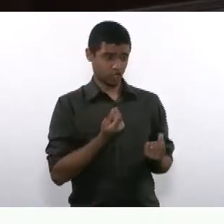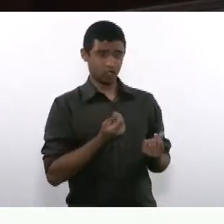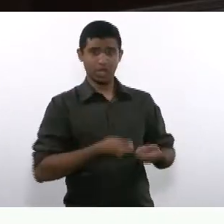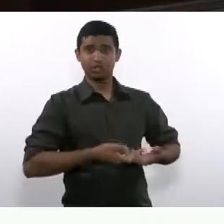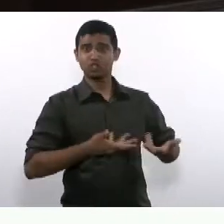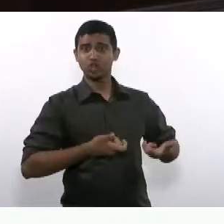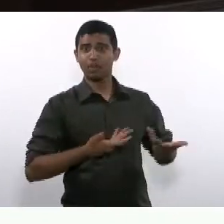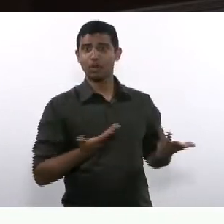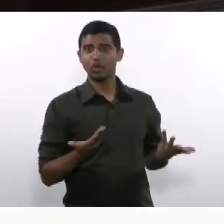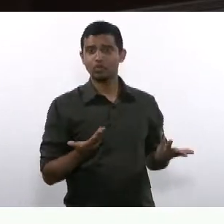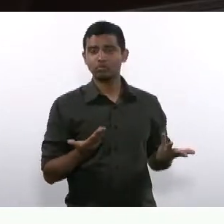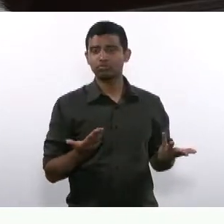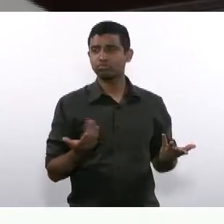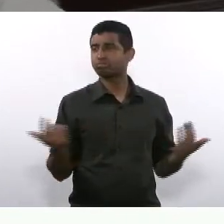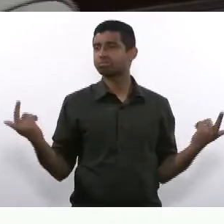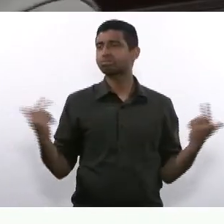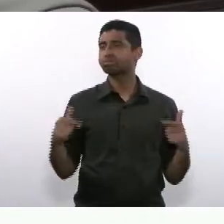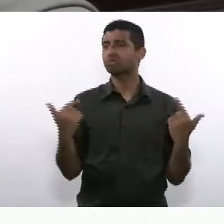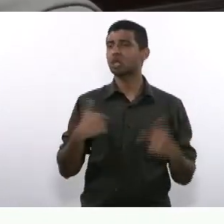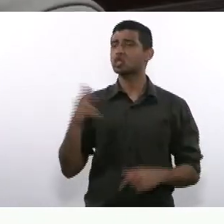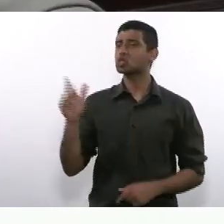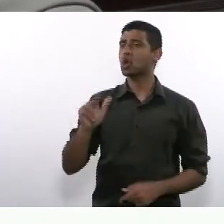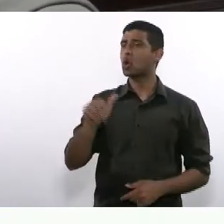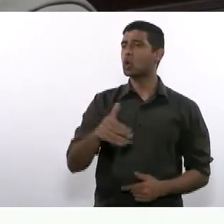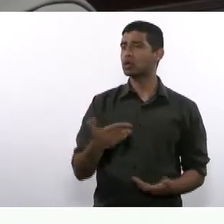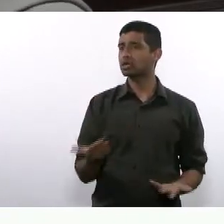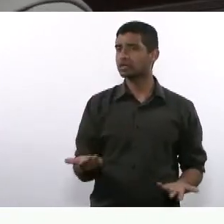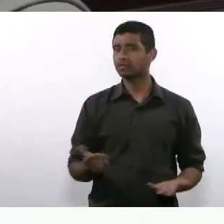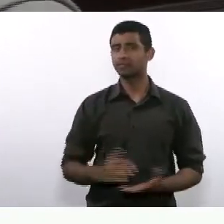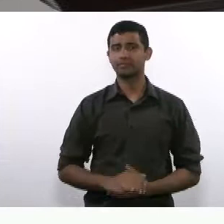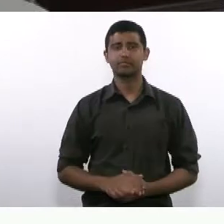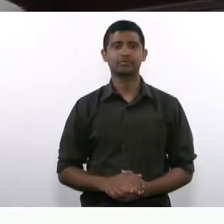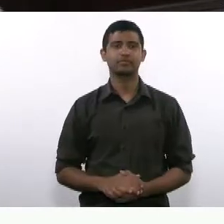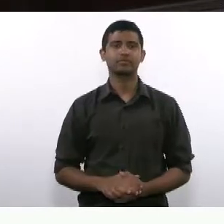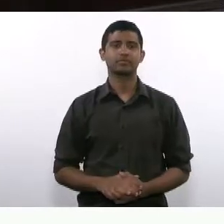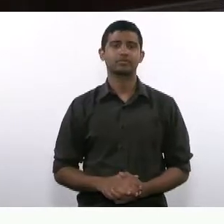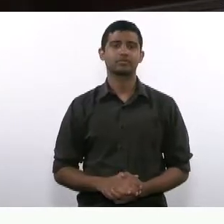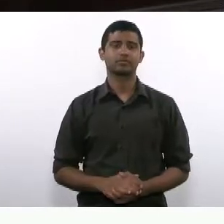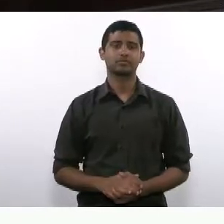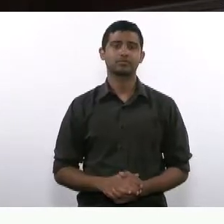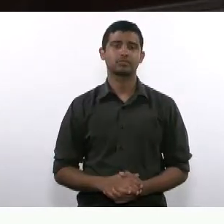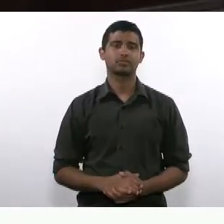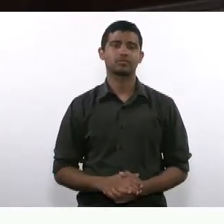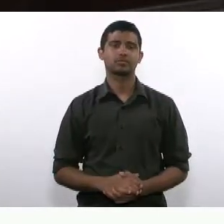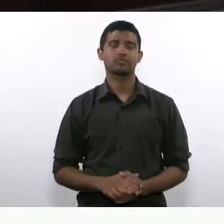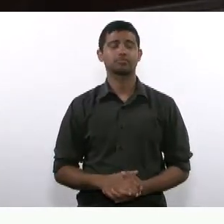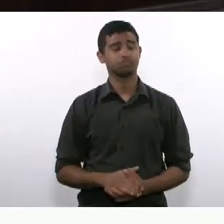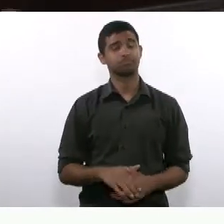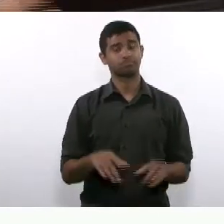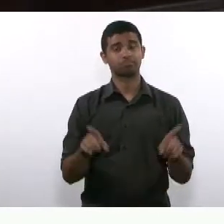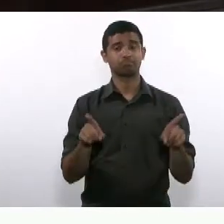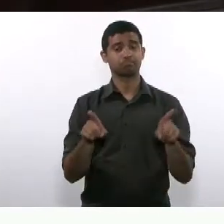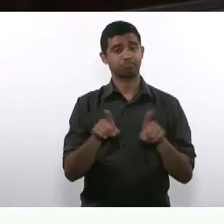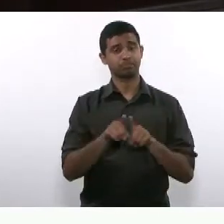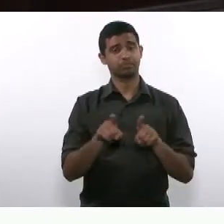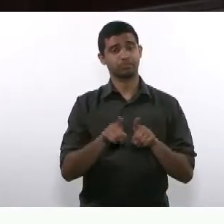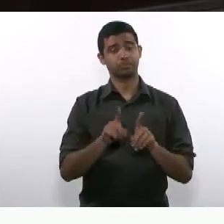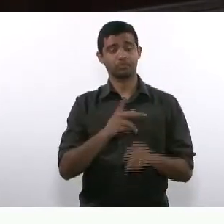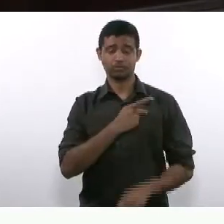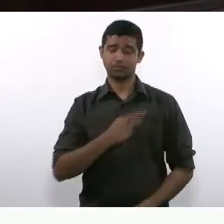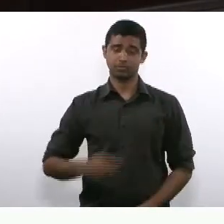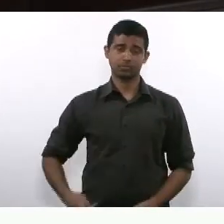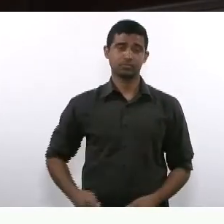fonte. Porque se disser, fica fácil, né, Gilmar? E, ao mesmo tempo,